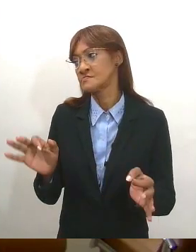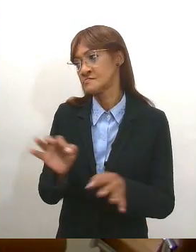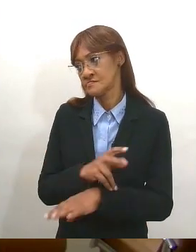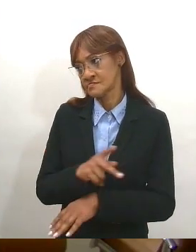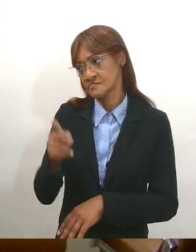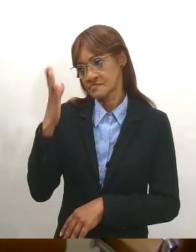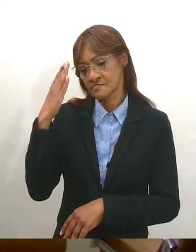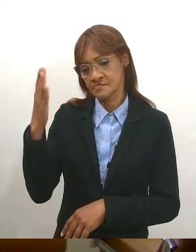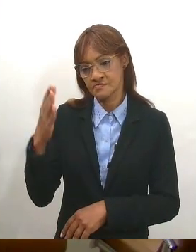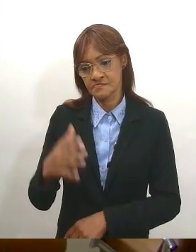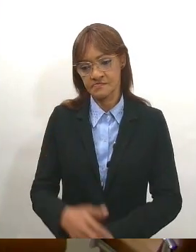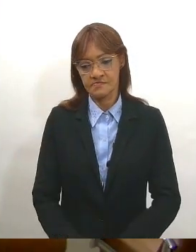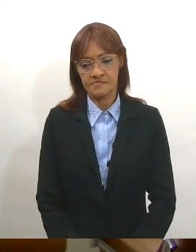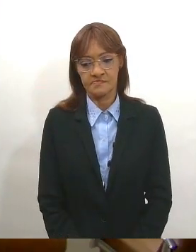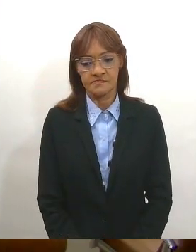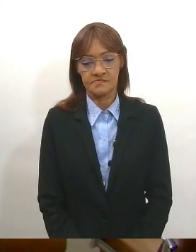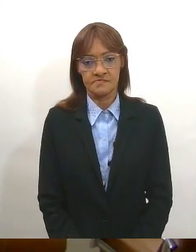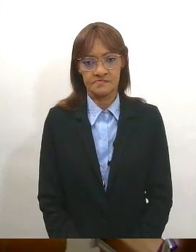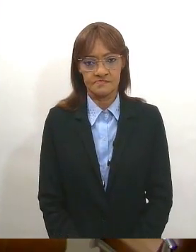palavra, deputado George Passos.